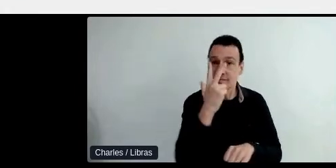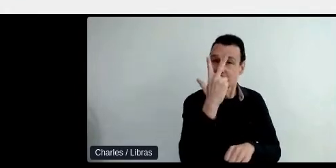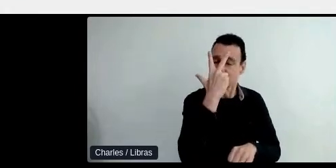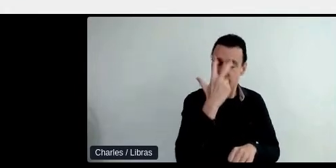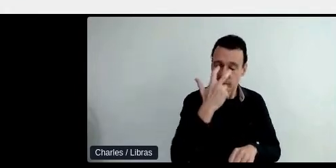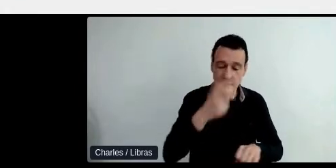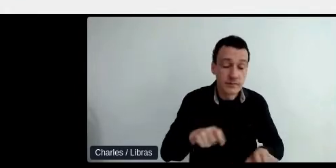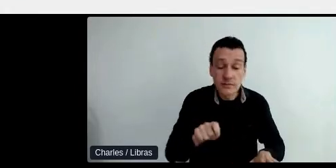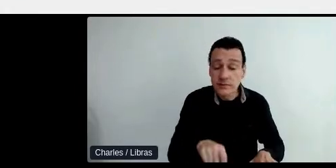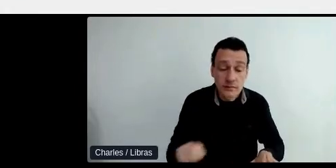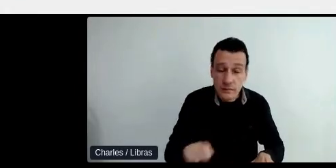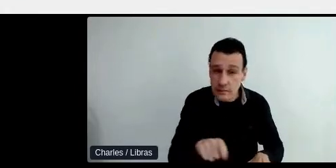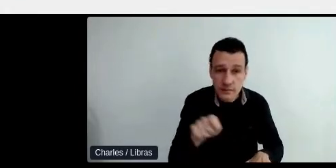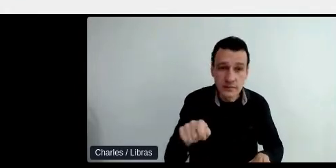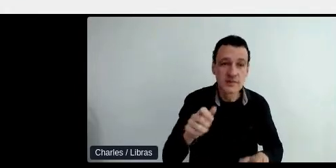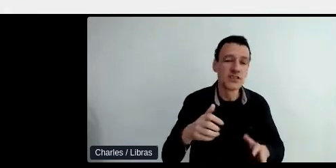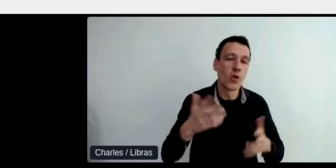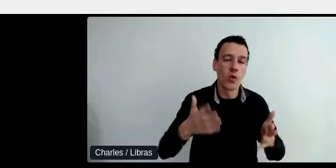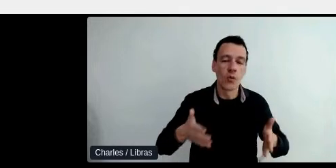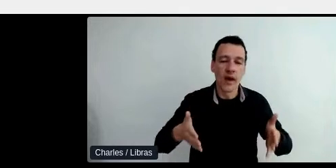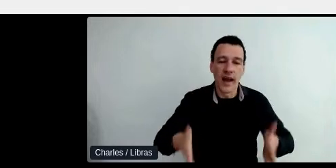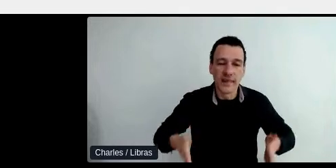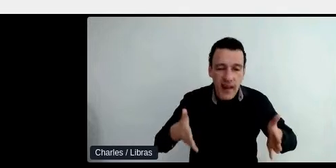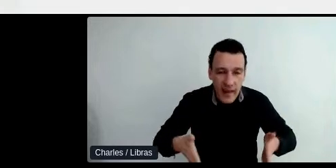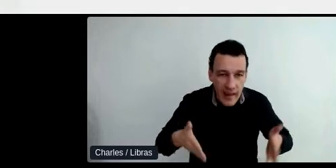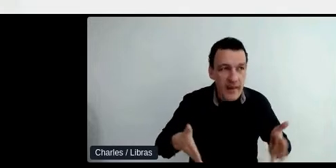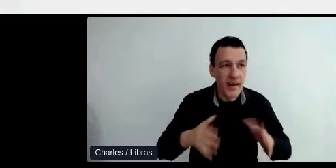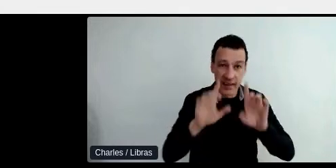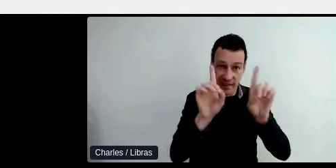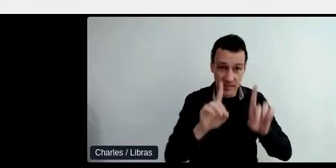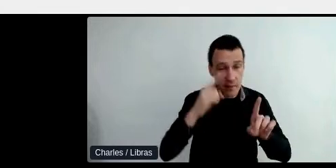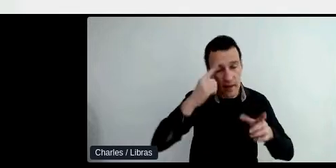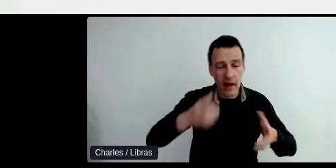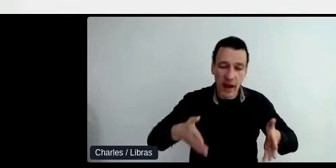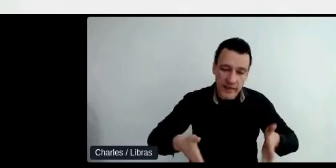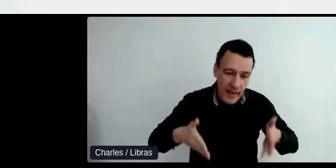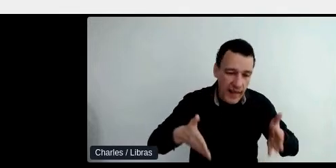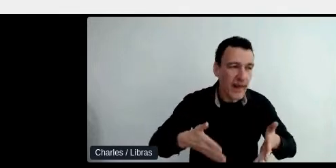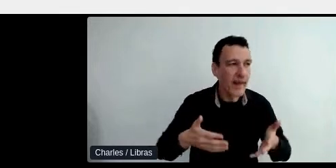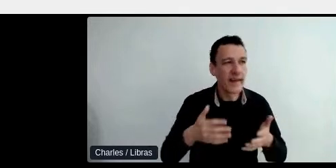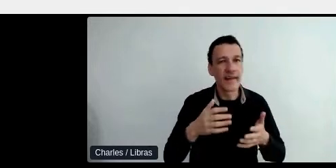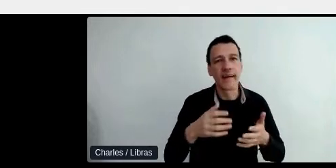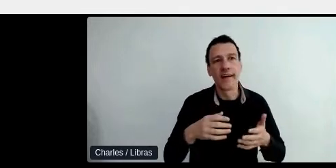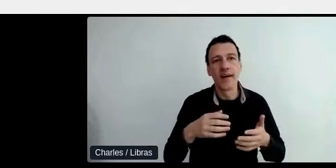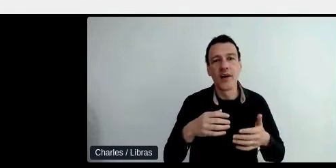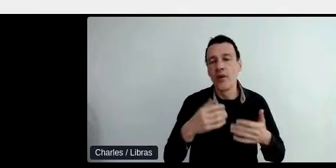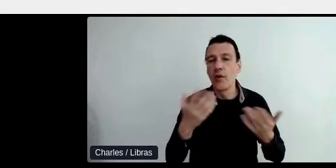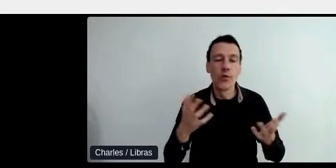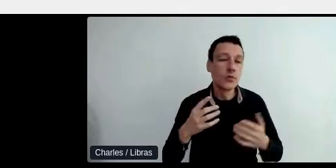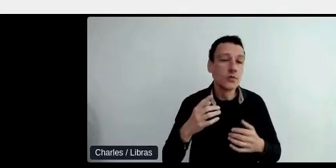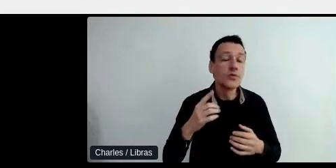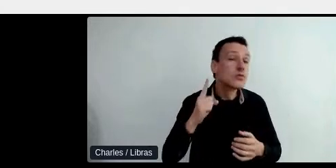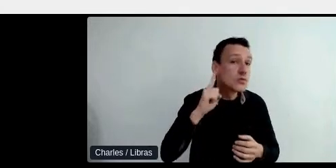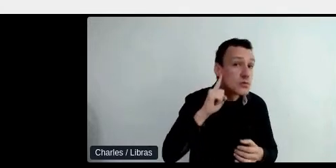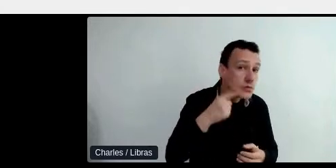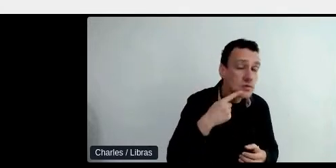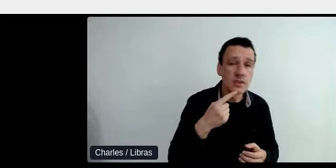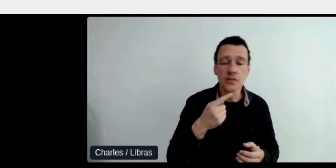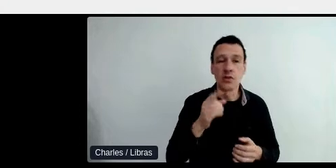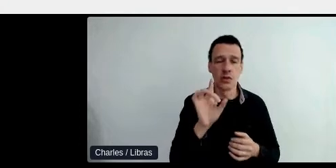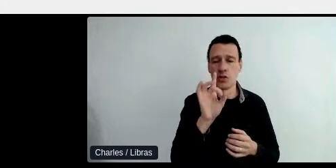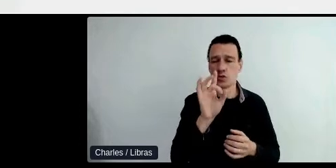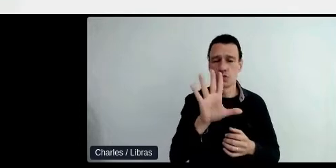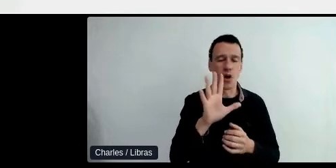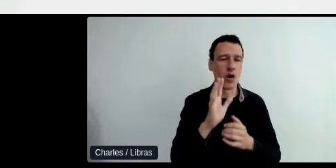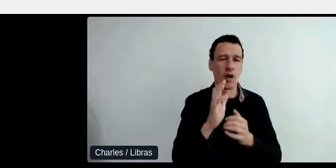do cadeirante, né, numa cadeira de rodas, alguém surdo que só se